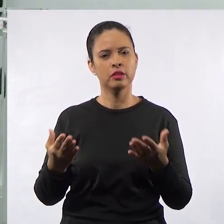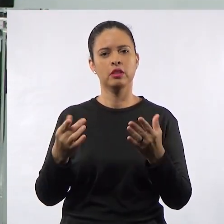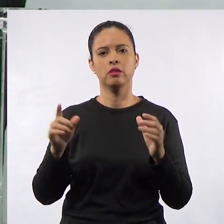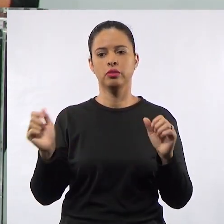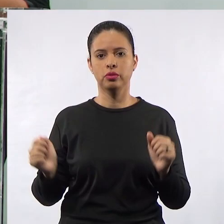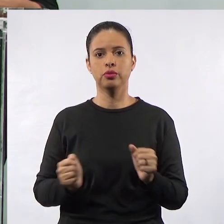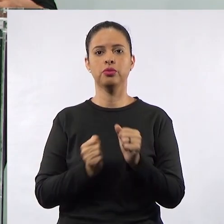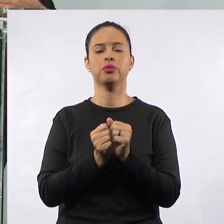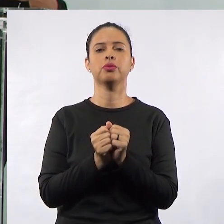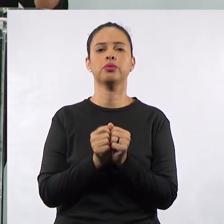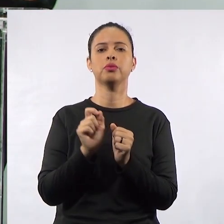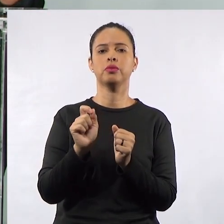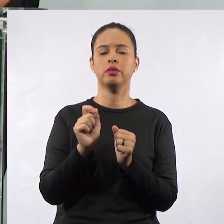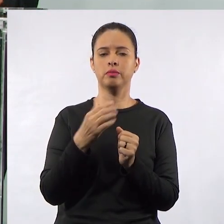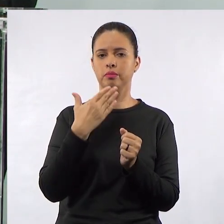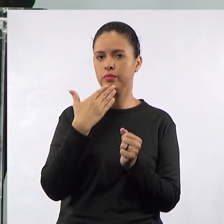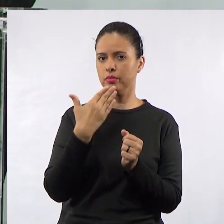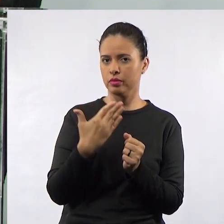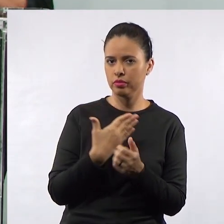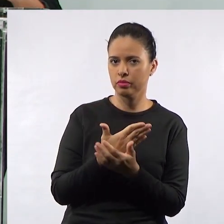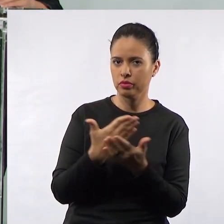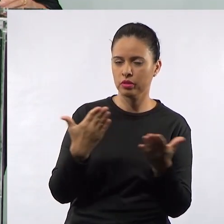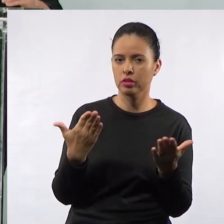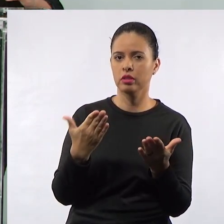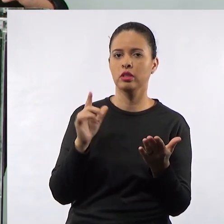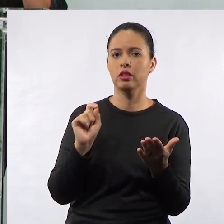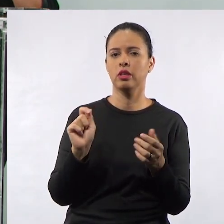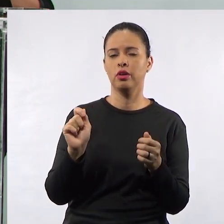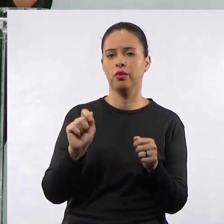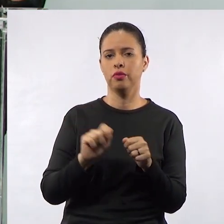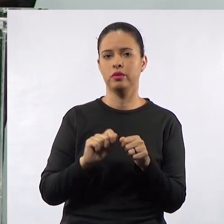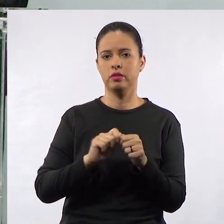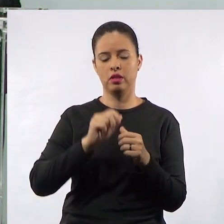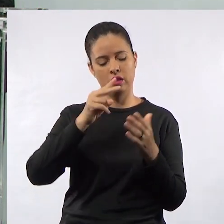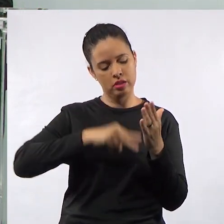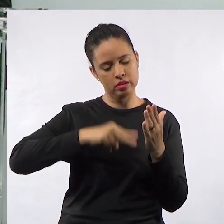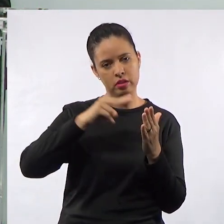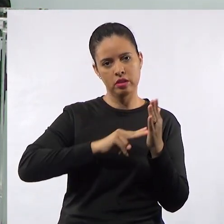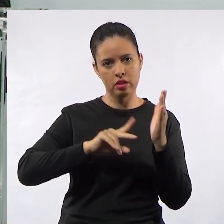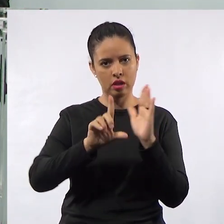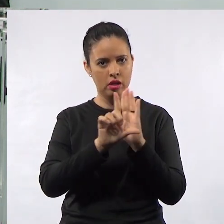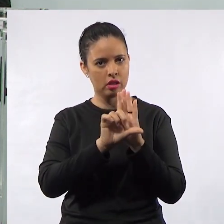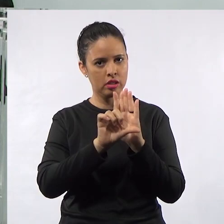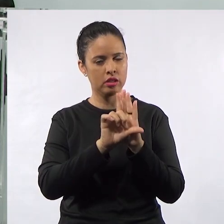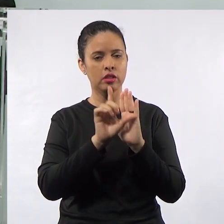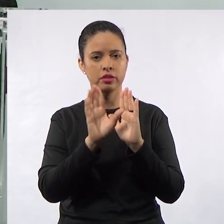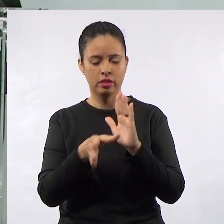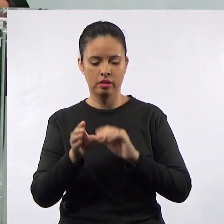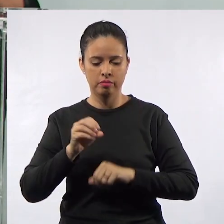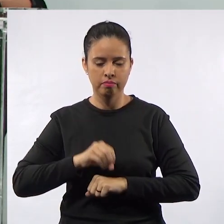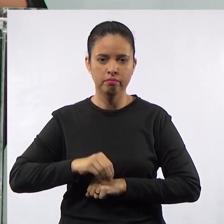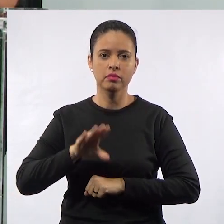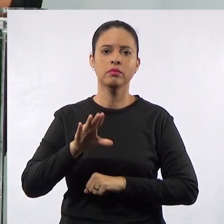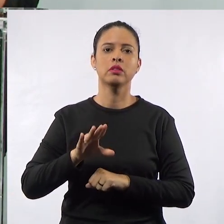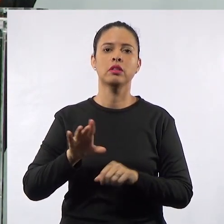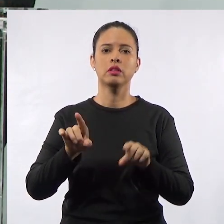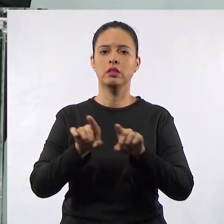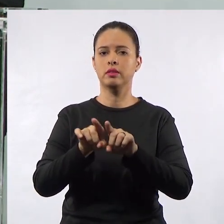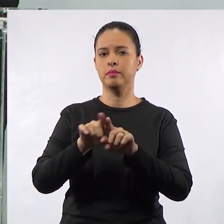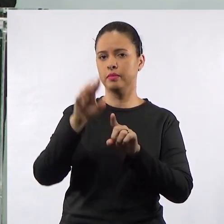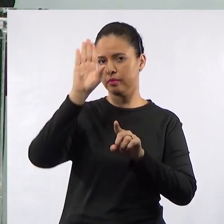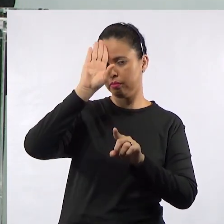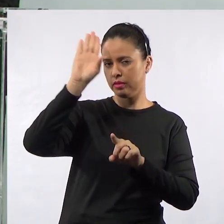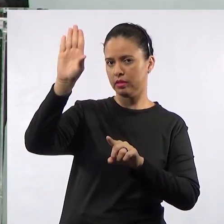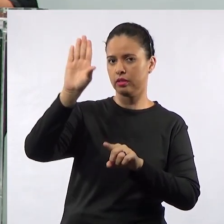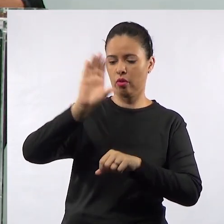bibliografia que foi recomendada eu quero te pedir para que você não deixe de fazer a leitura das leis que foram recomendadas tá em